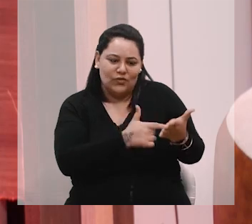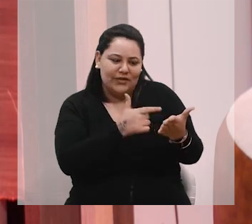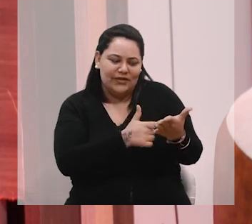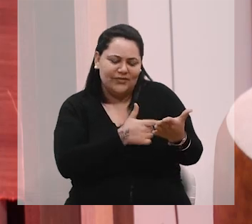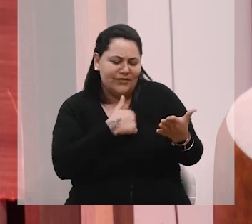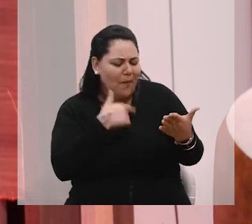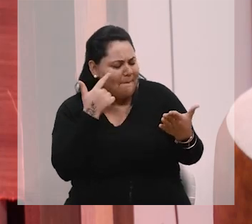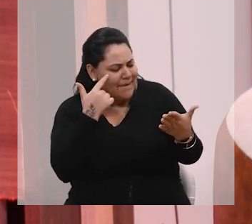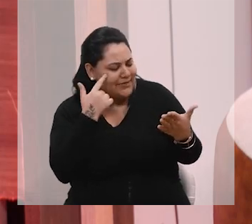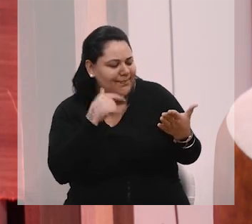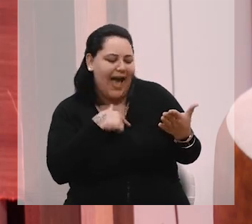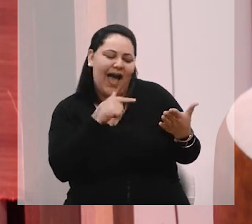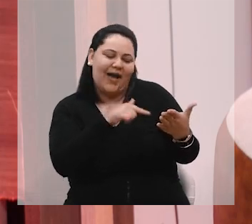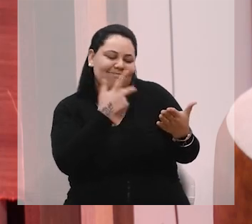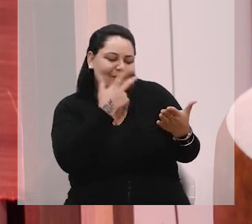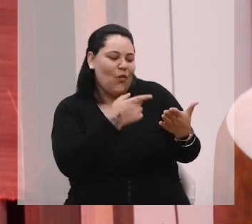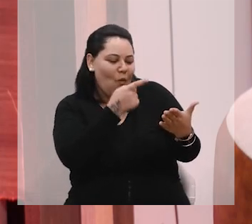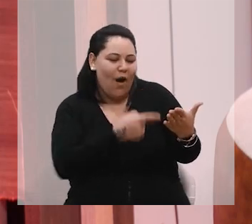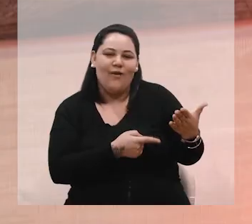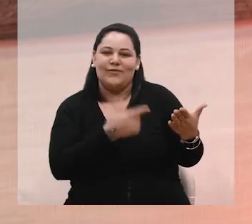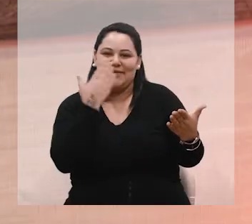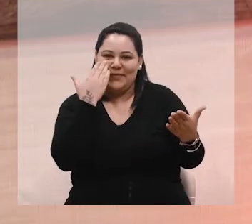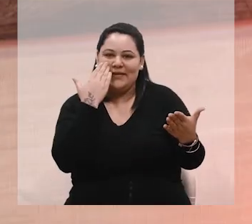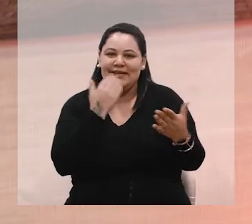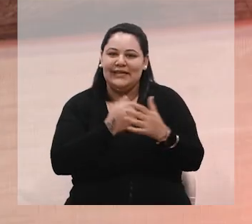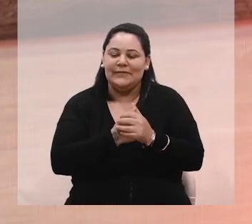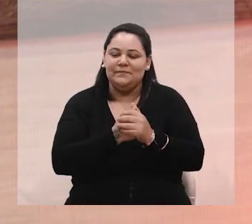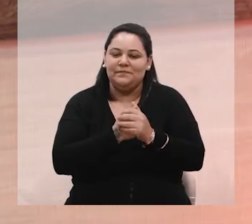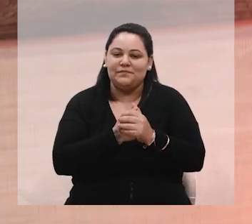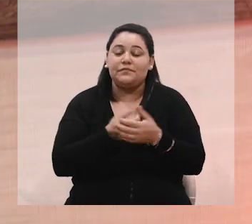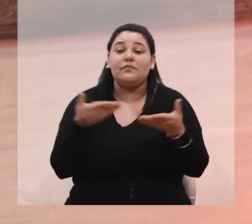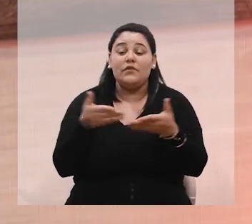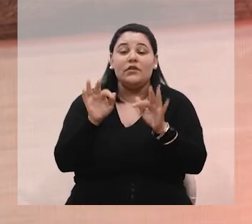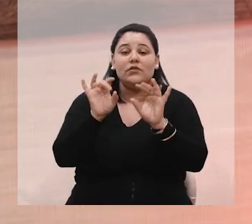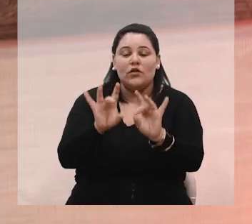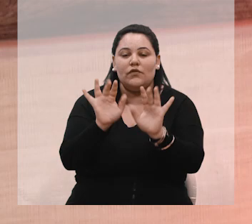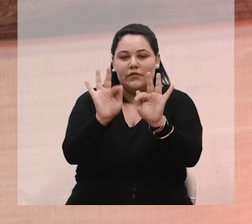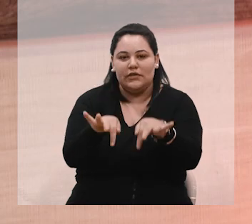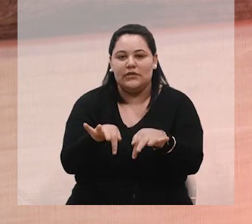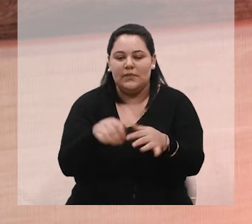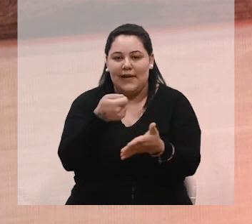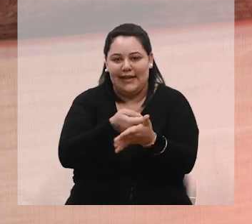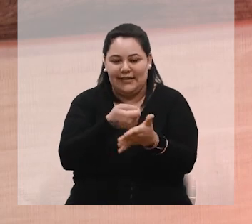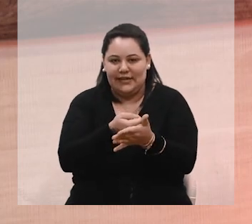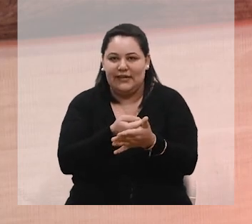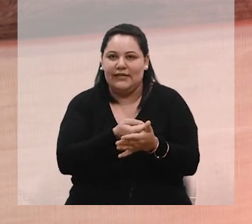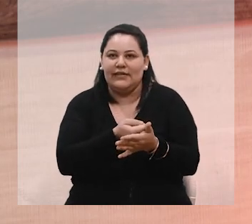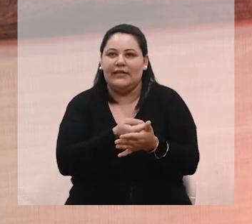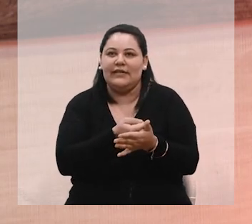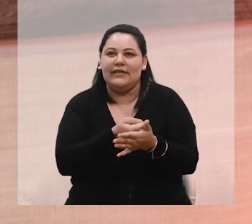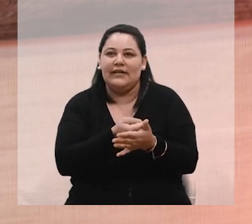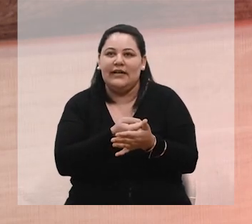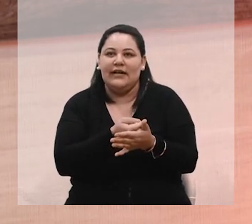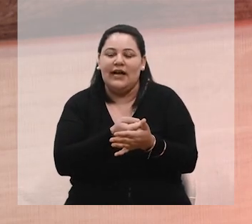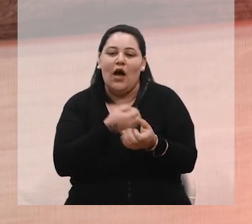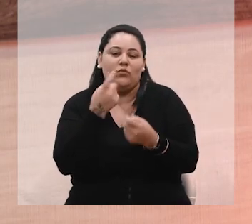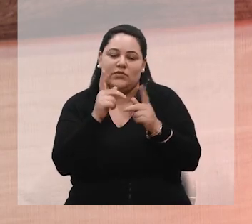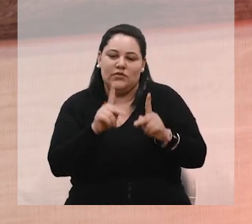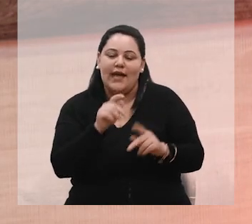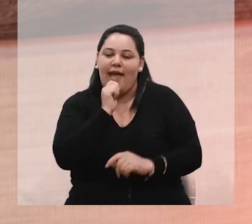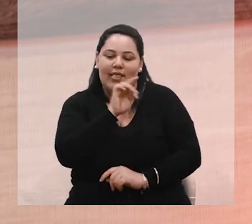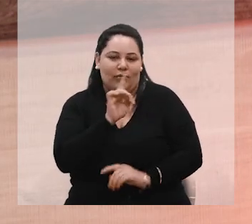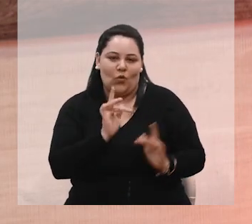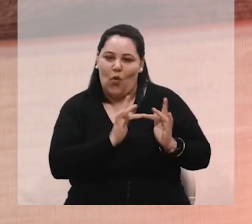eu disse, eu queria ser igual a essa pessoa. E nesse fechamento, para tentar, digamos assim, amarrar, e até quem não teve contato com a